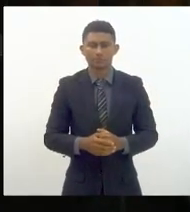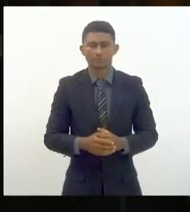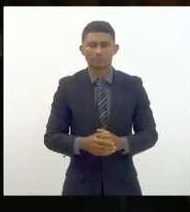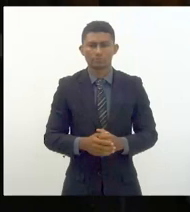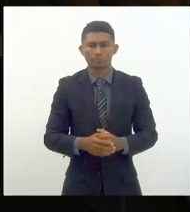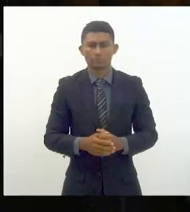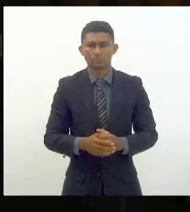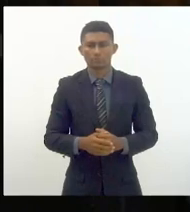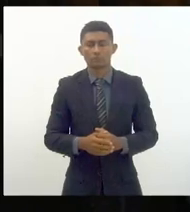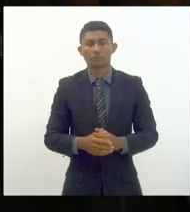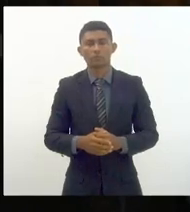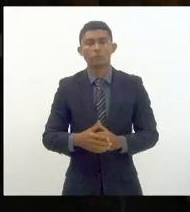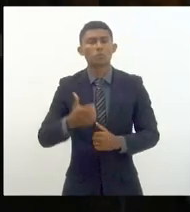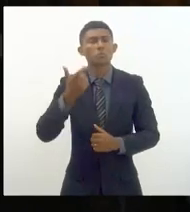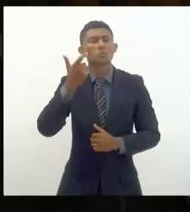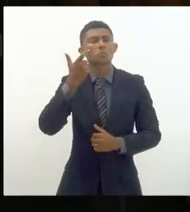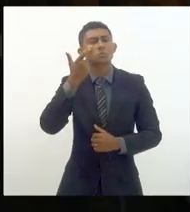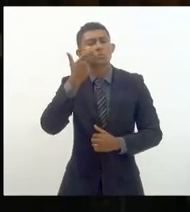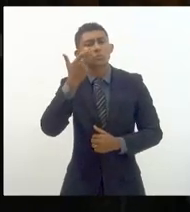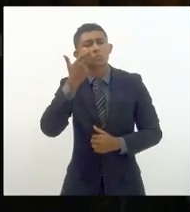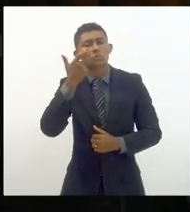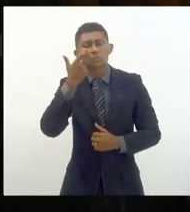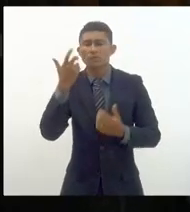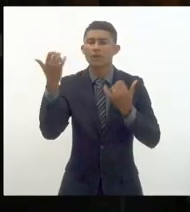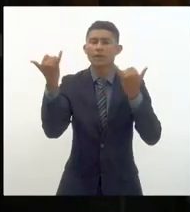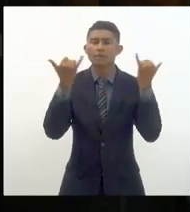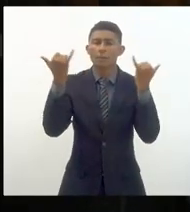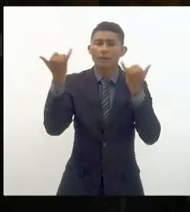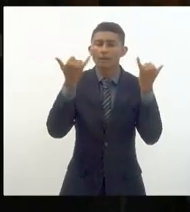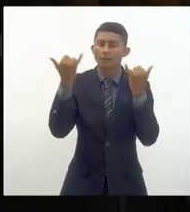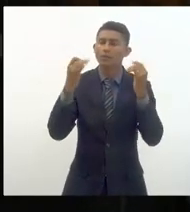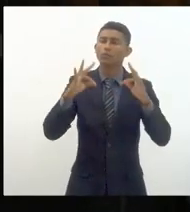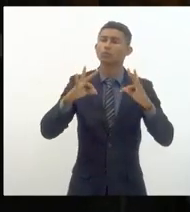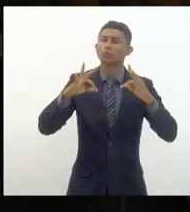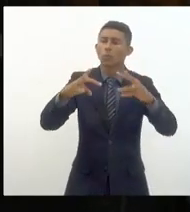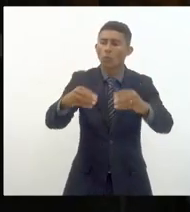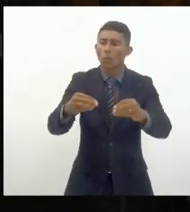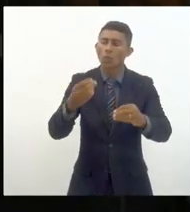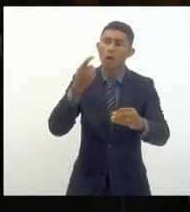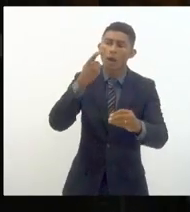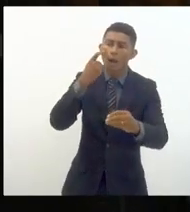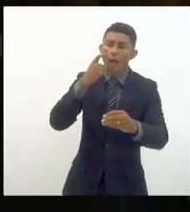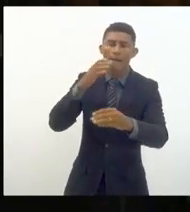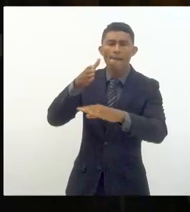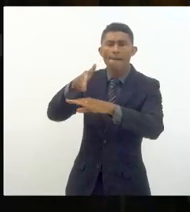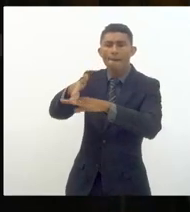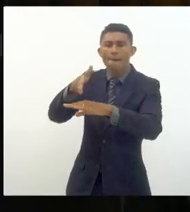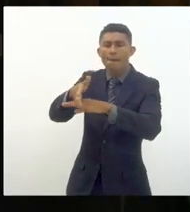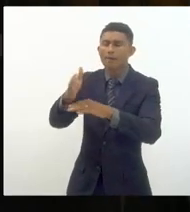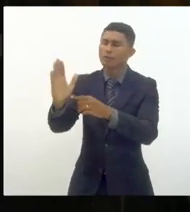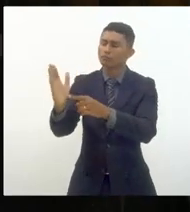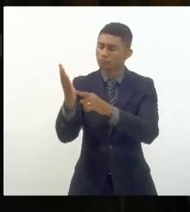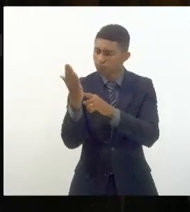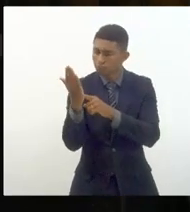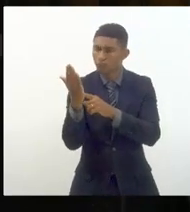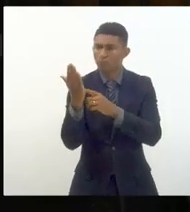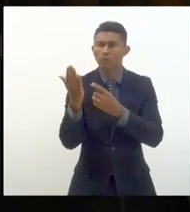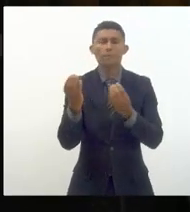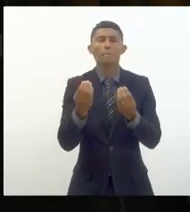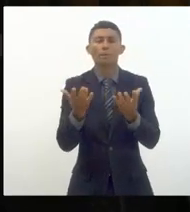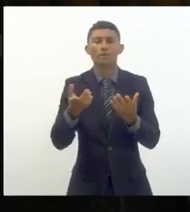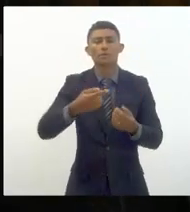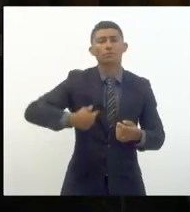e acessar todos esses elementos para que possamos fazer uma